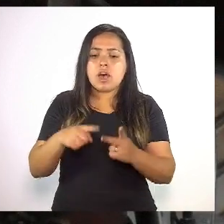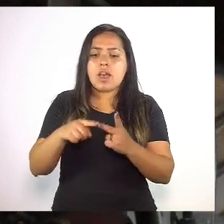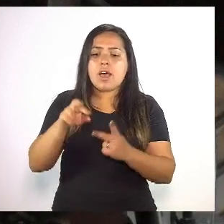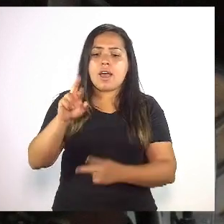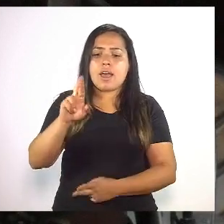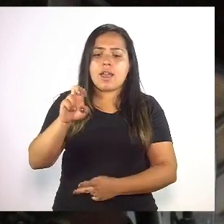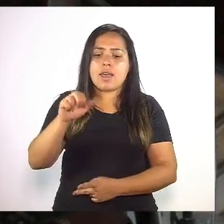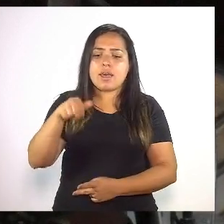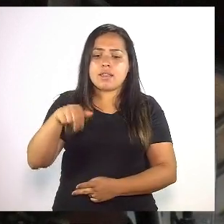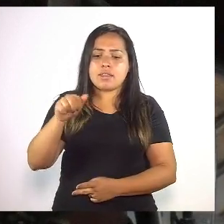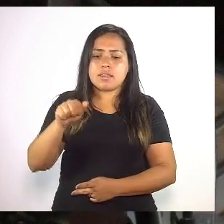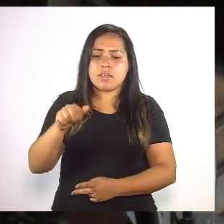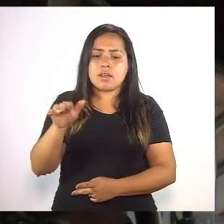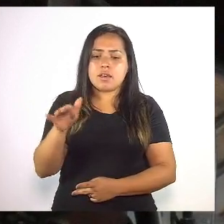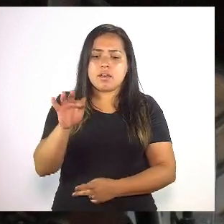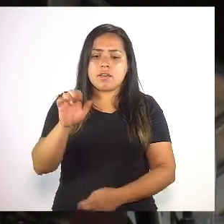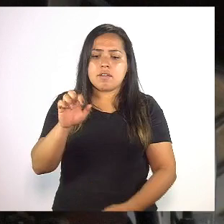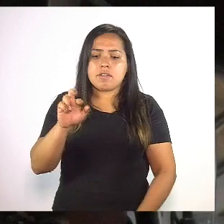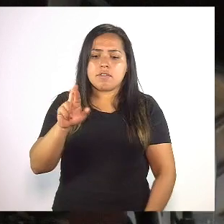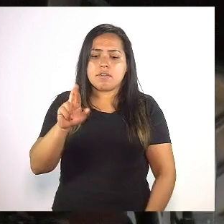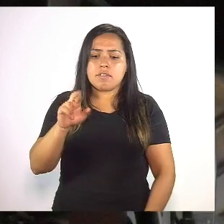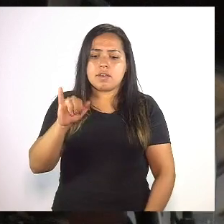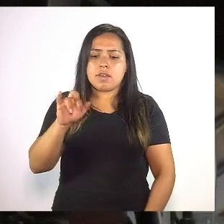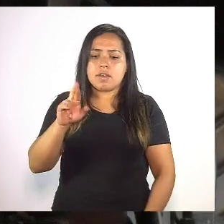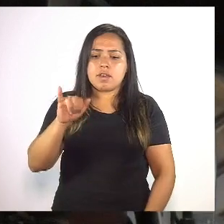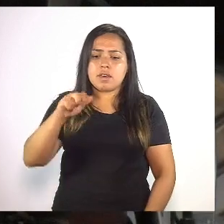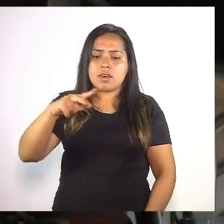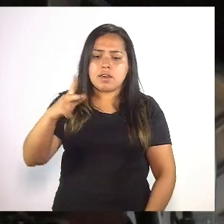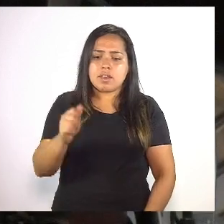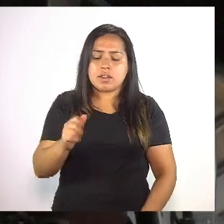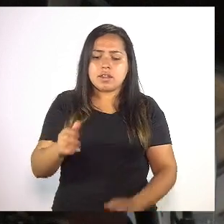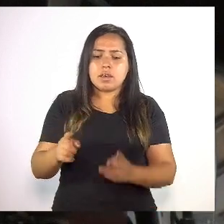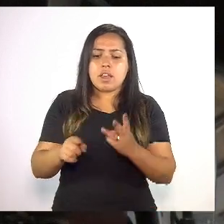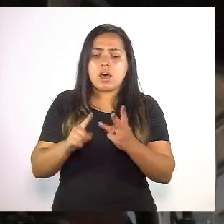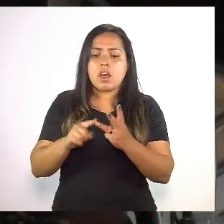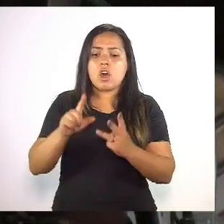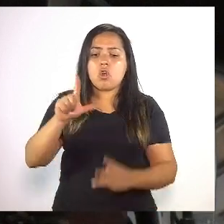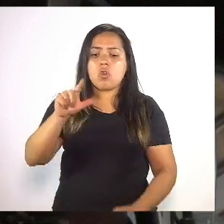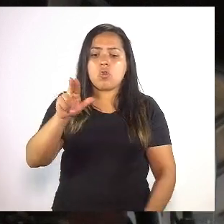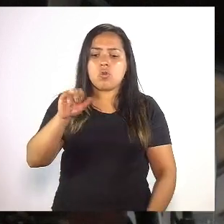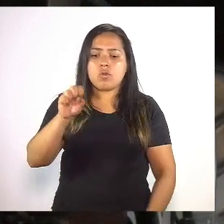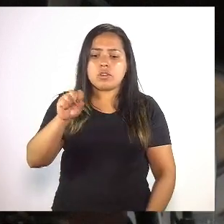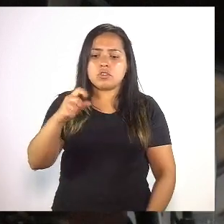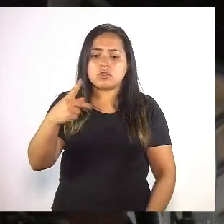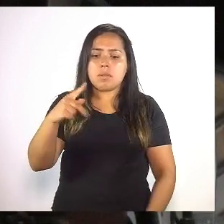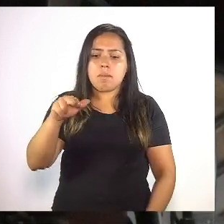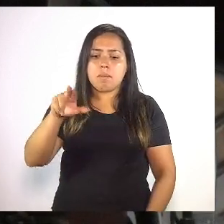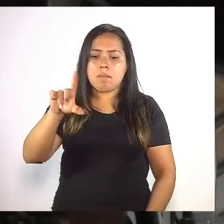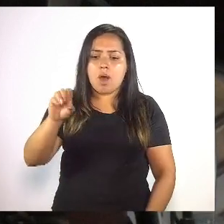Macedo. Quero registrar também Márcio Pacheco.